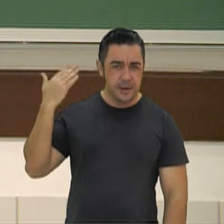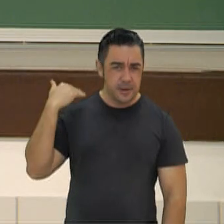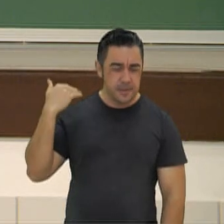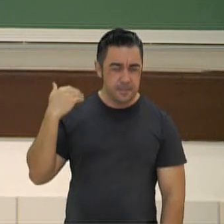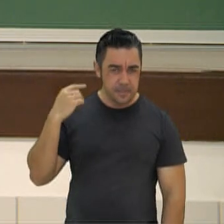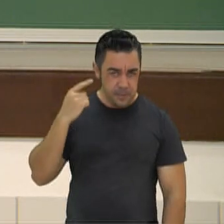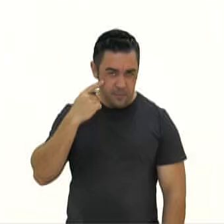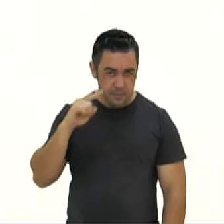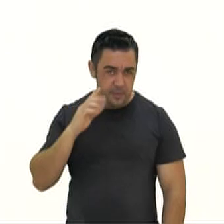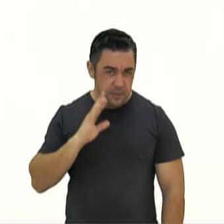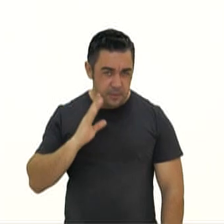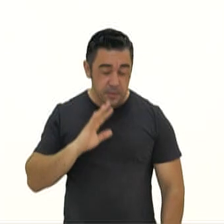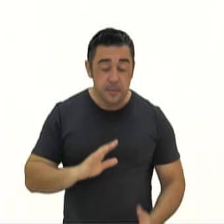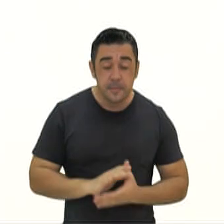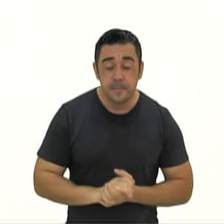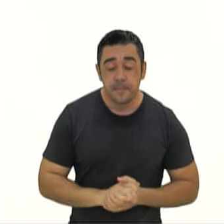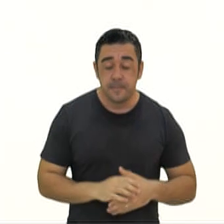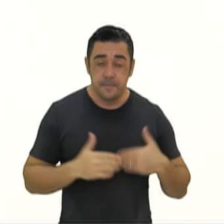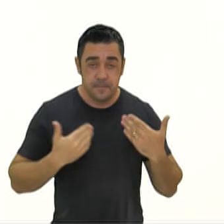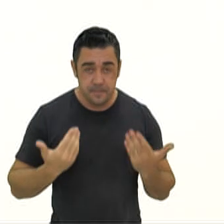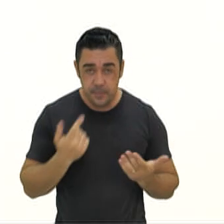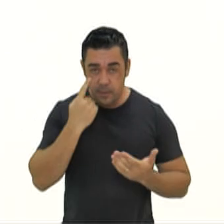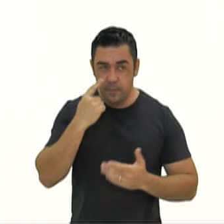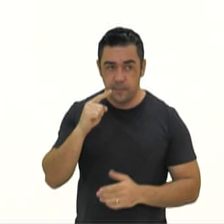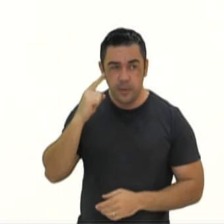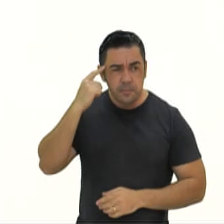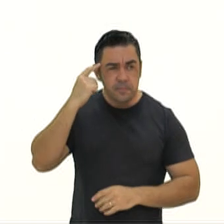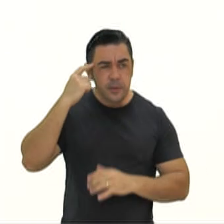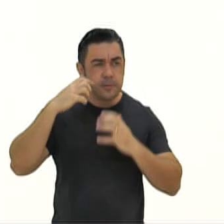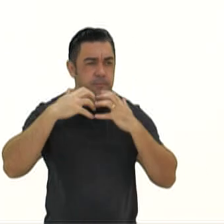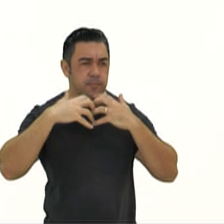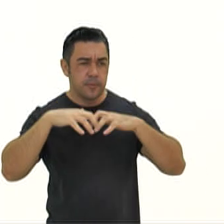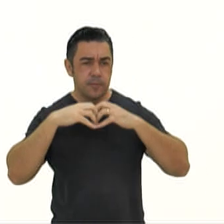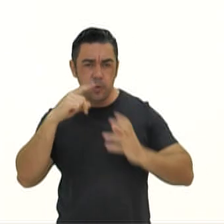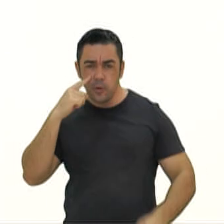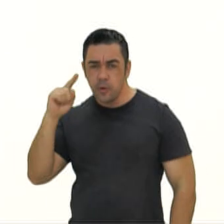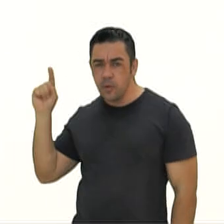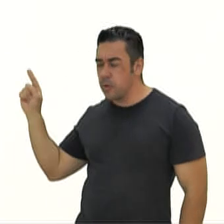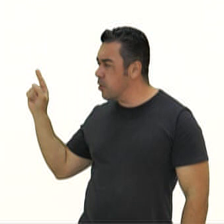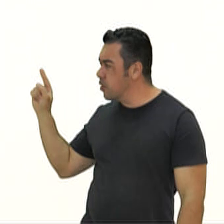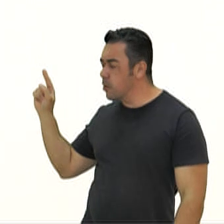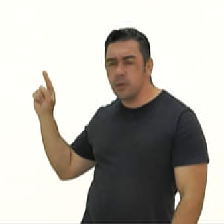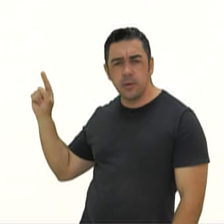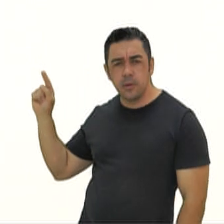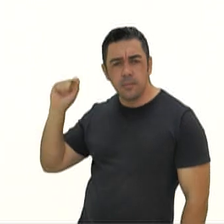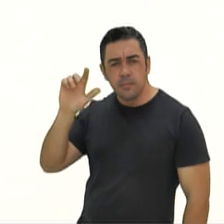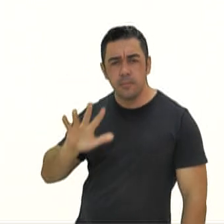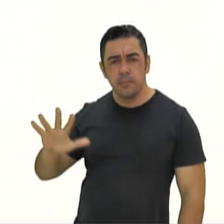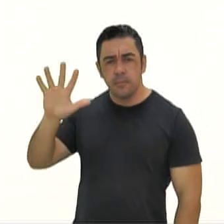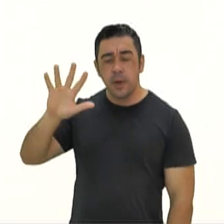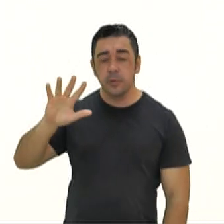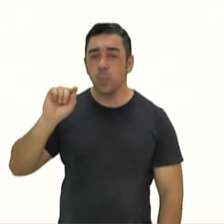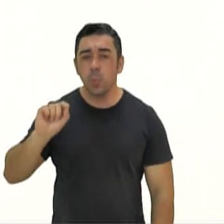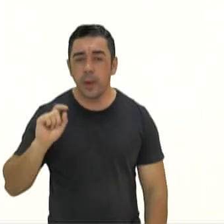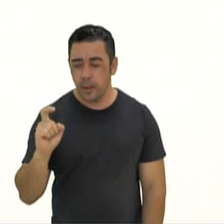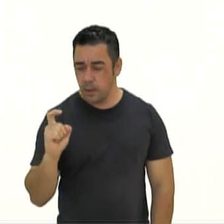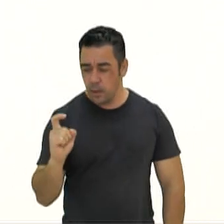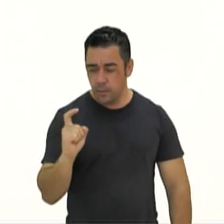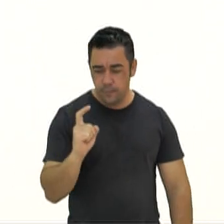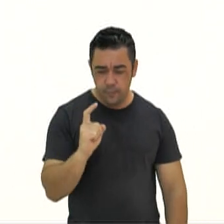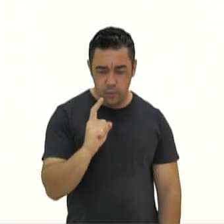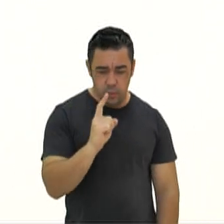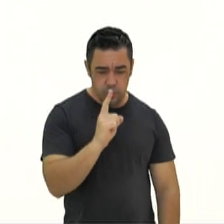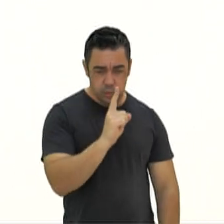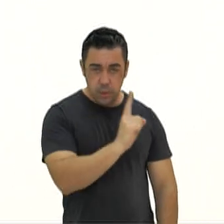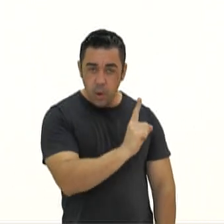aí. Belezinha? Então, vamos fazer uma reflexão a partir dessa imagem aqui. A evolução, ela